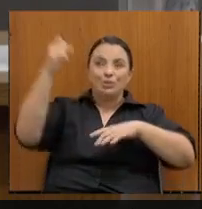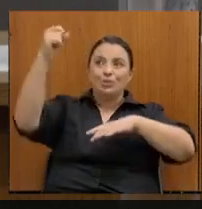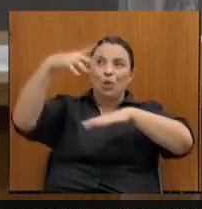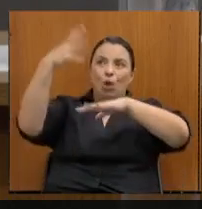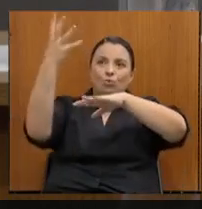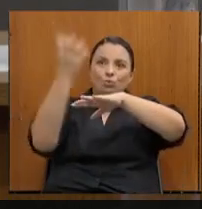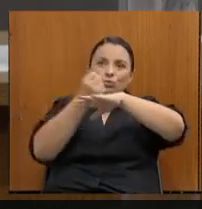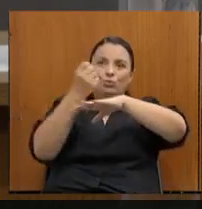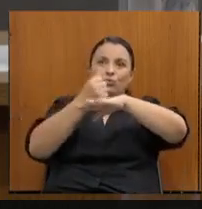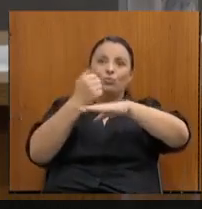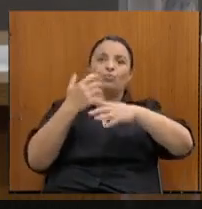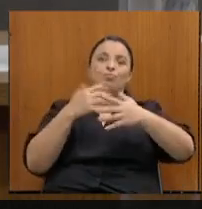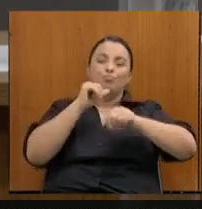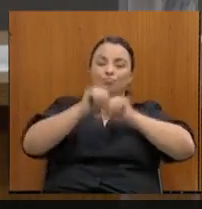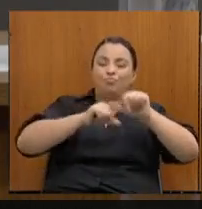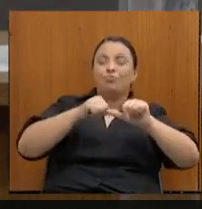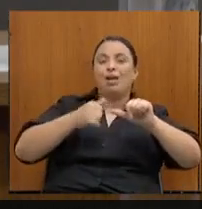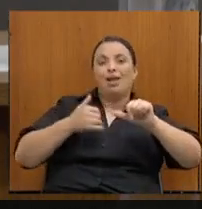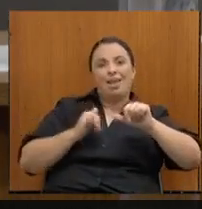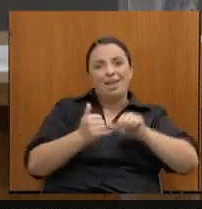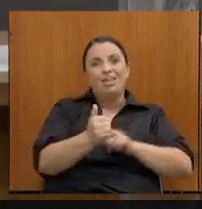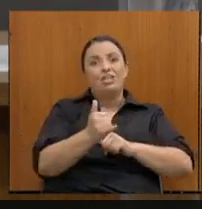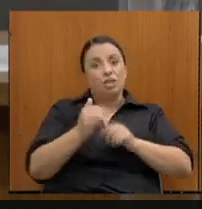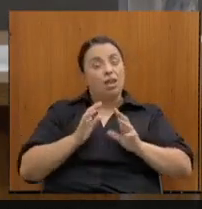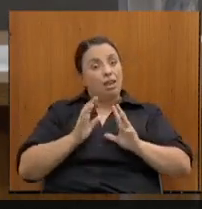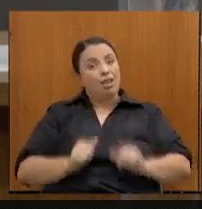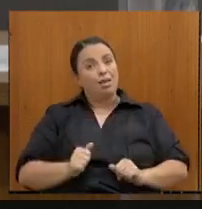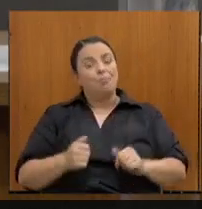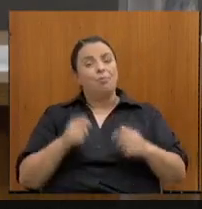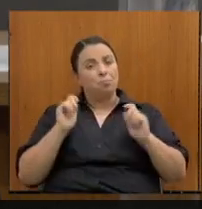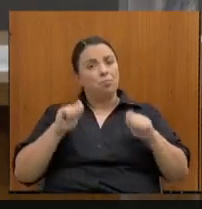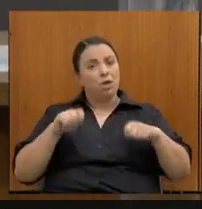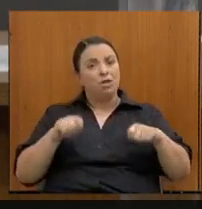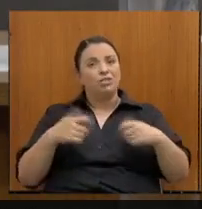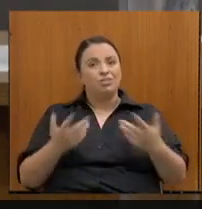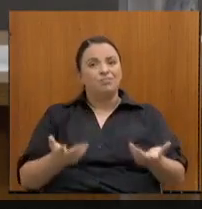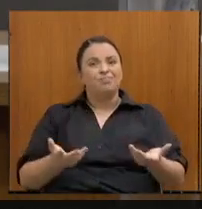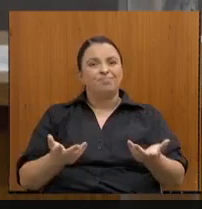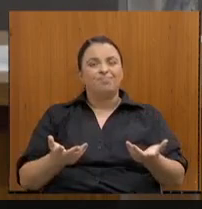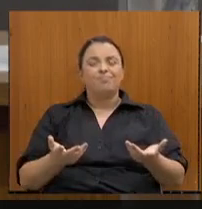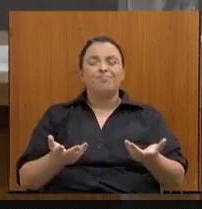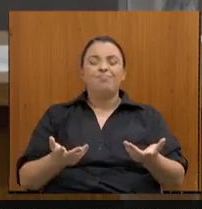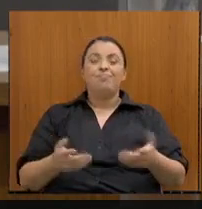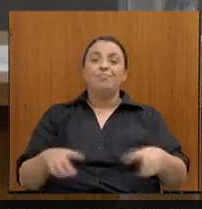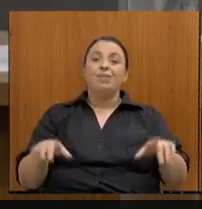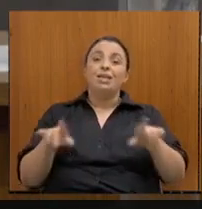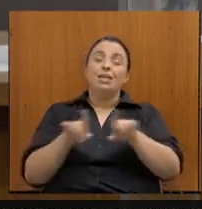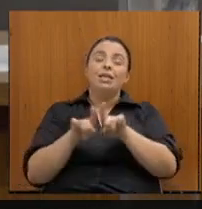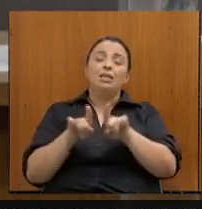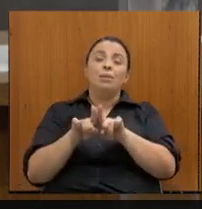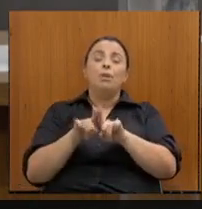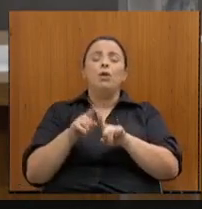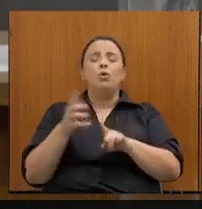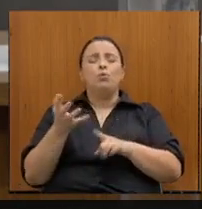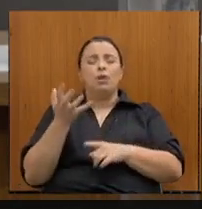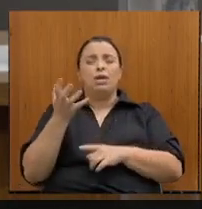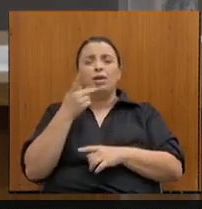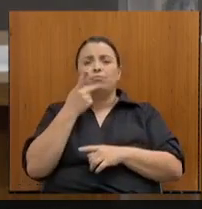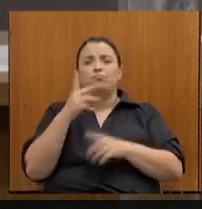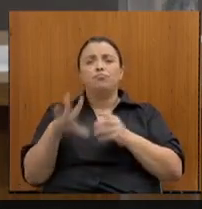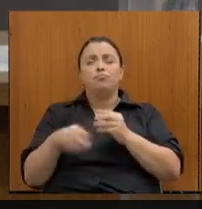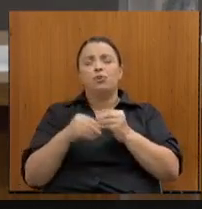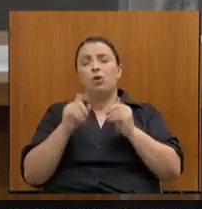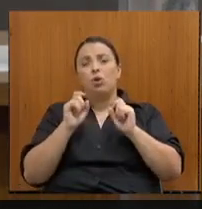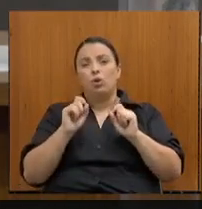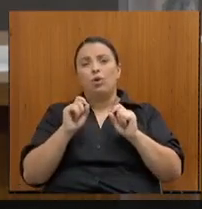produzir energia de Fonte Limpa Além disso como não foi comentado ainda pelos nossos colegas eu gostaria de trazer aqui que o